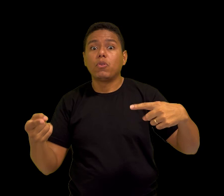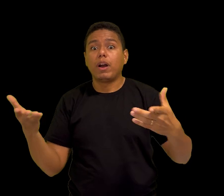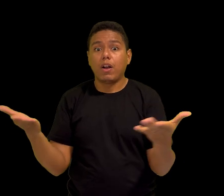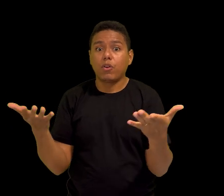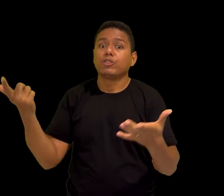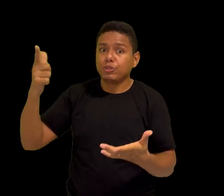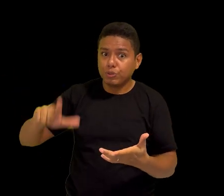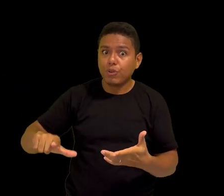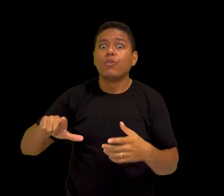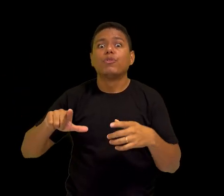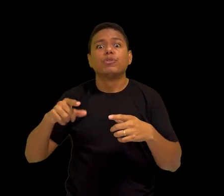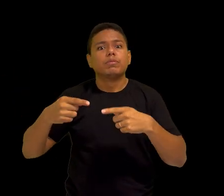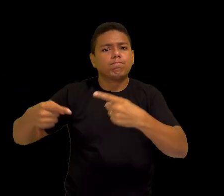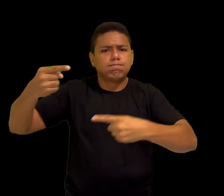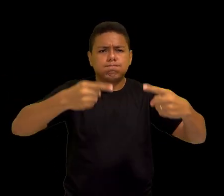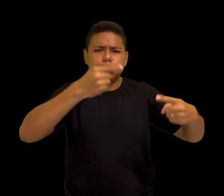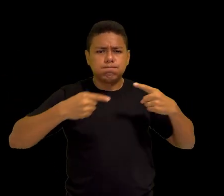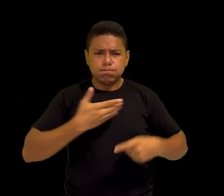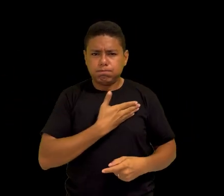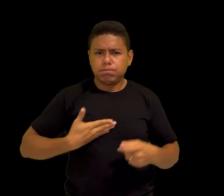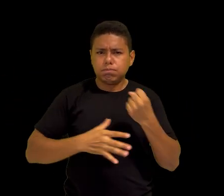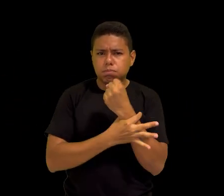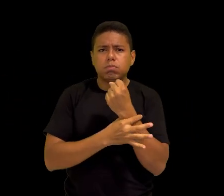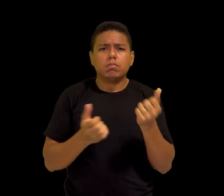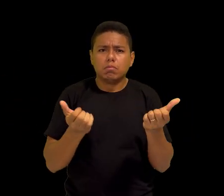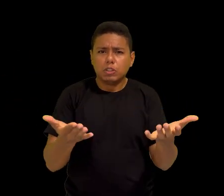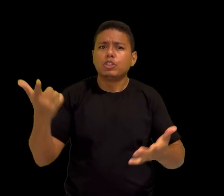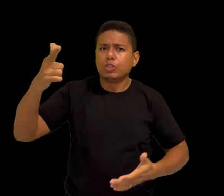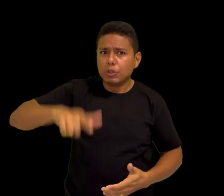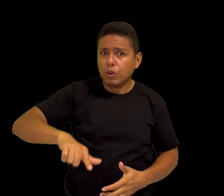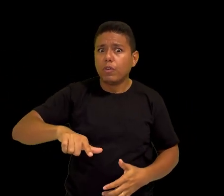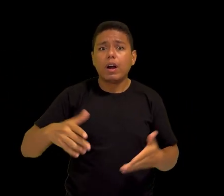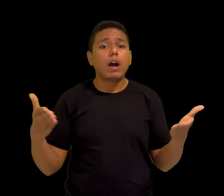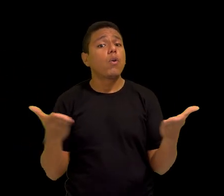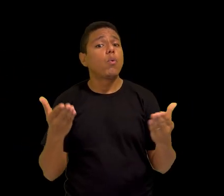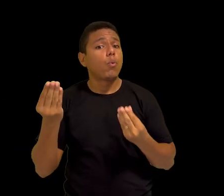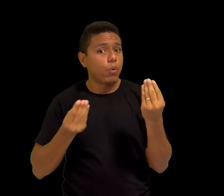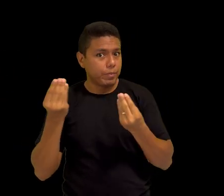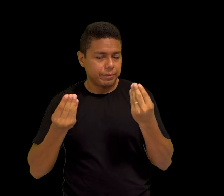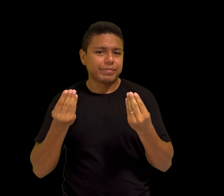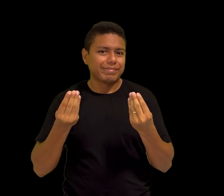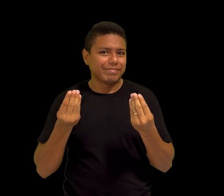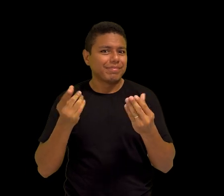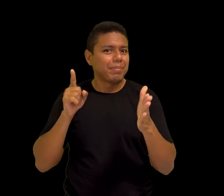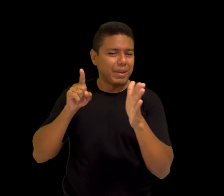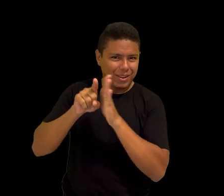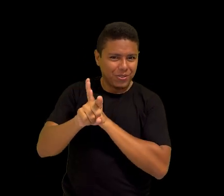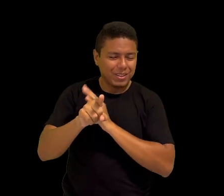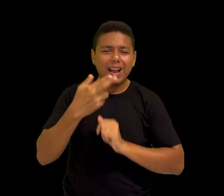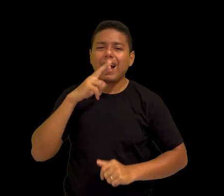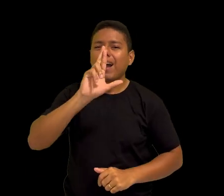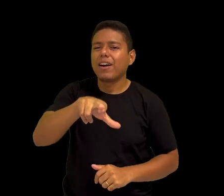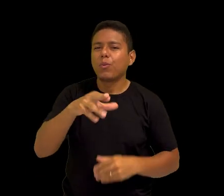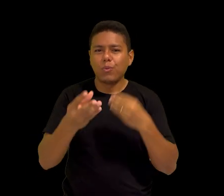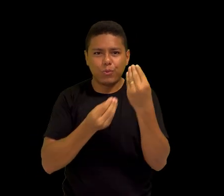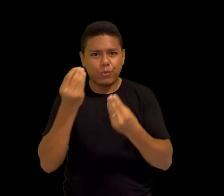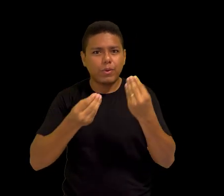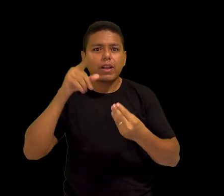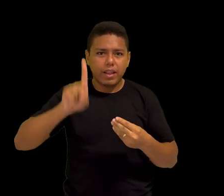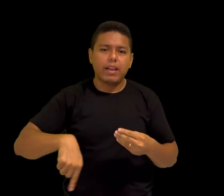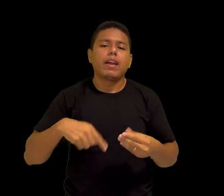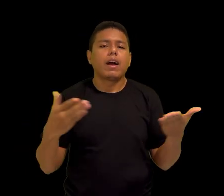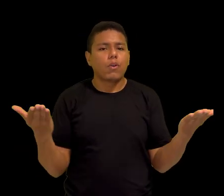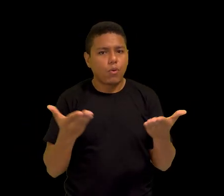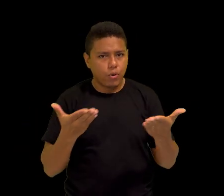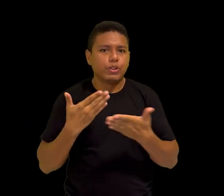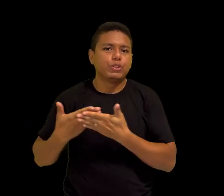com a retomada, né, das políticas de garantias de direitos? Qual é o cenário atual? E para responder essa pergunta, a gente está levando a cabo,